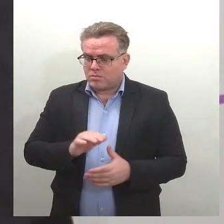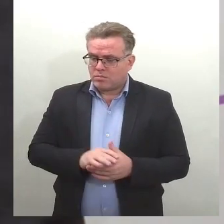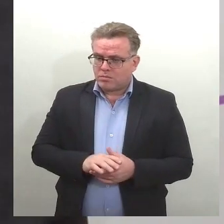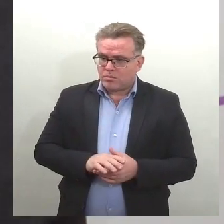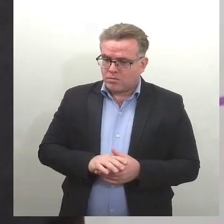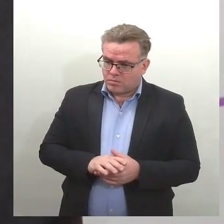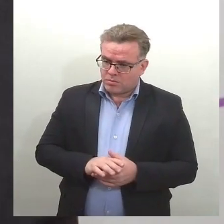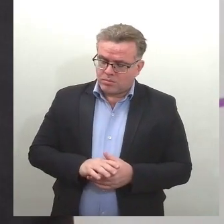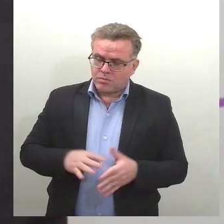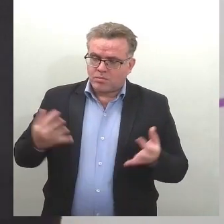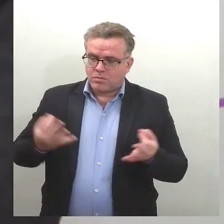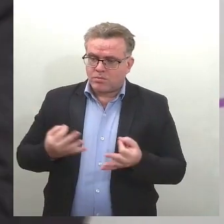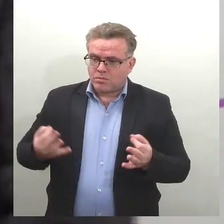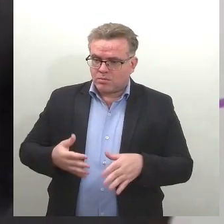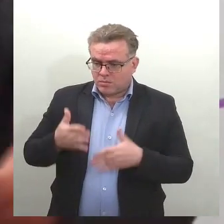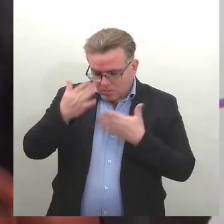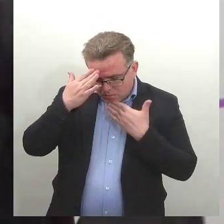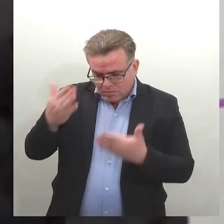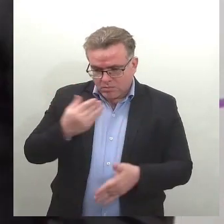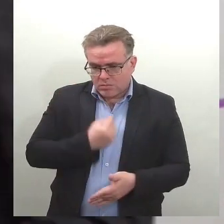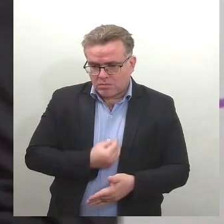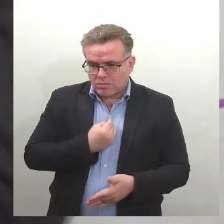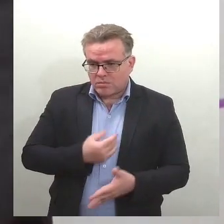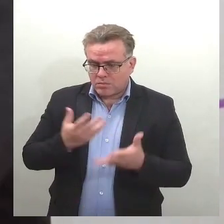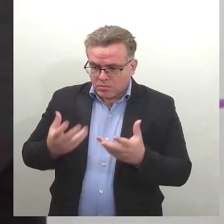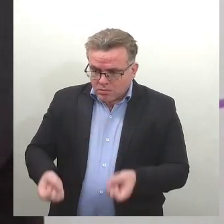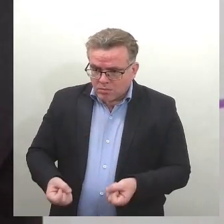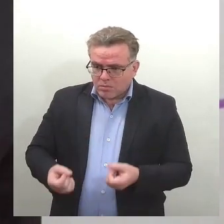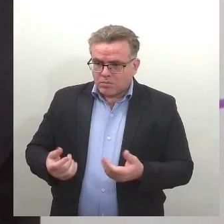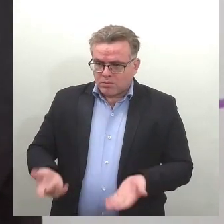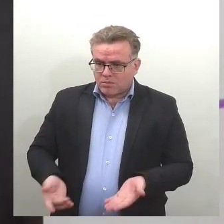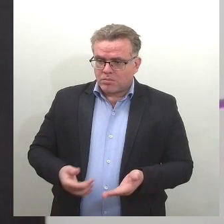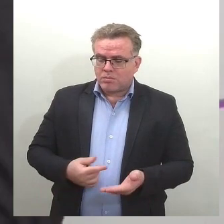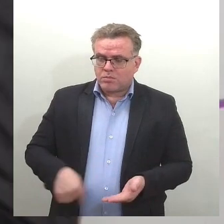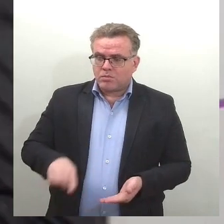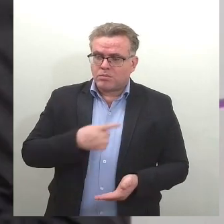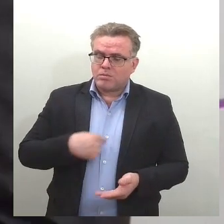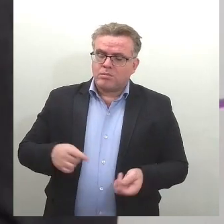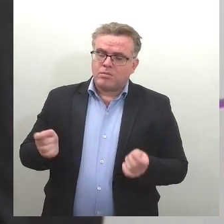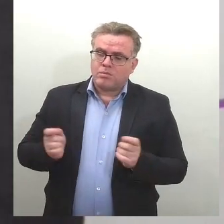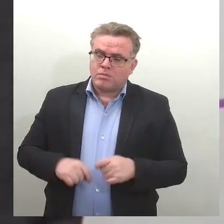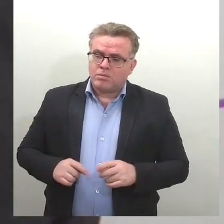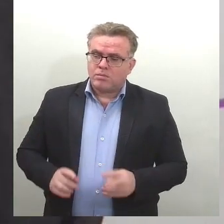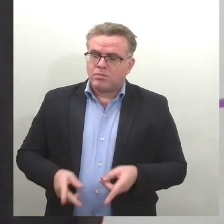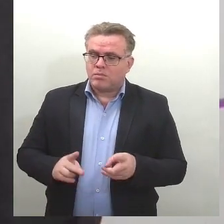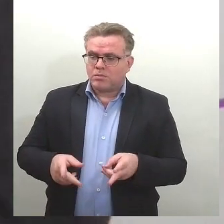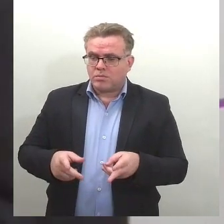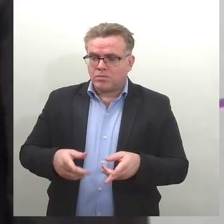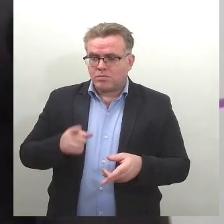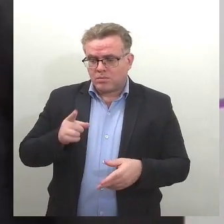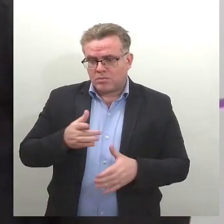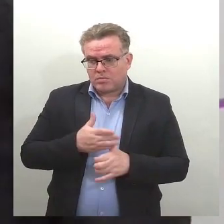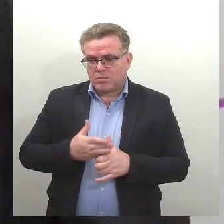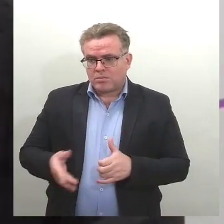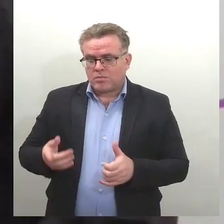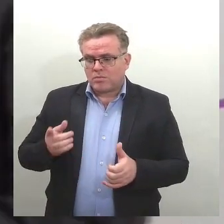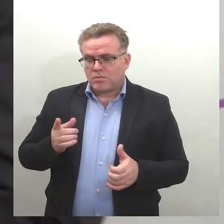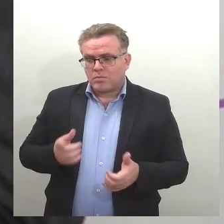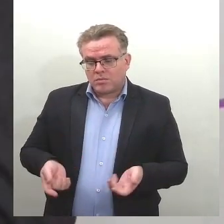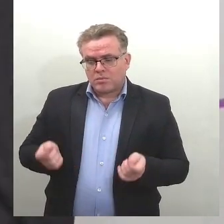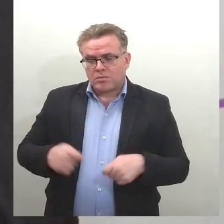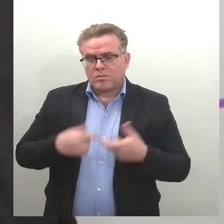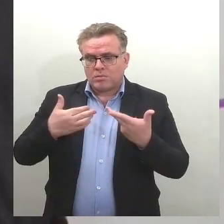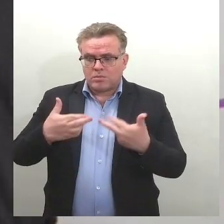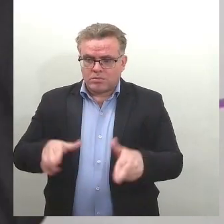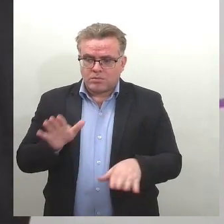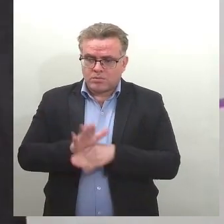sua participação. Um excelente dia para o senhor. Que possamos, de uma certa forma, e claro, com o seu mandato, encontrar soluções para o povo do Alto Sertão Sergipano, que sofre tanto